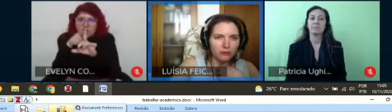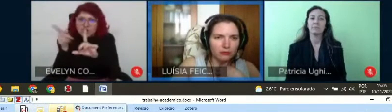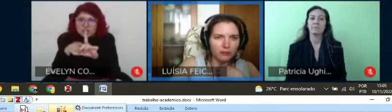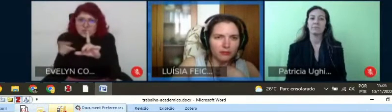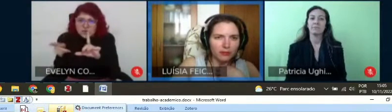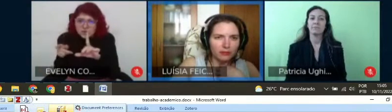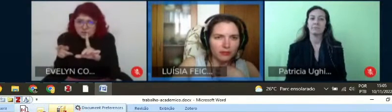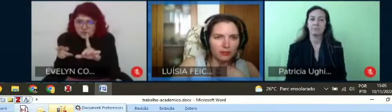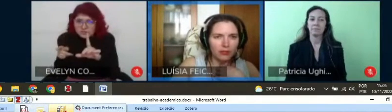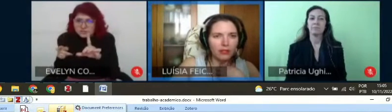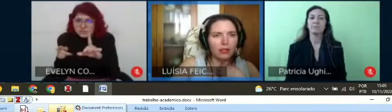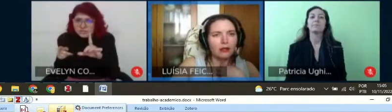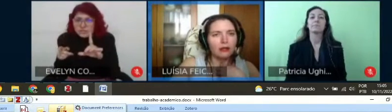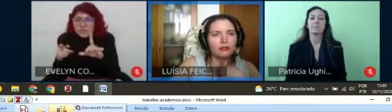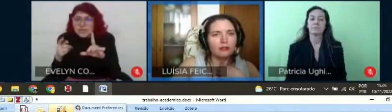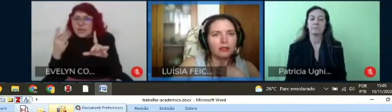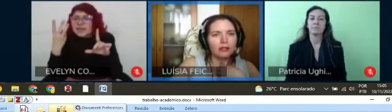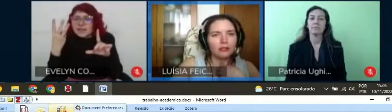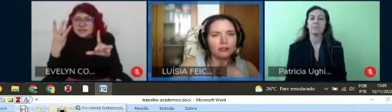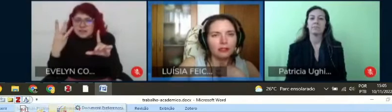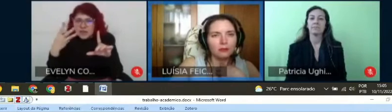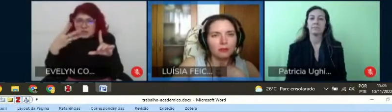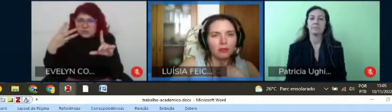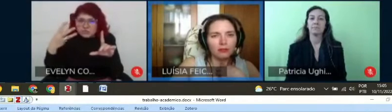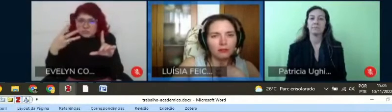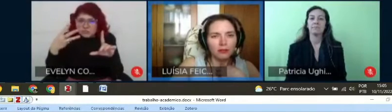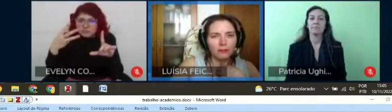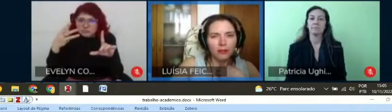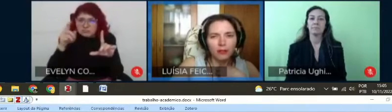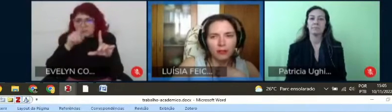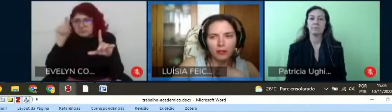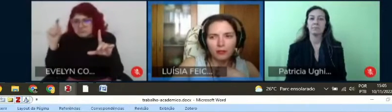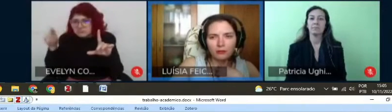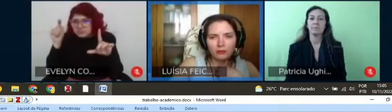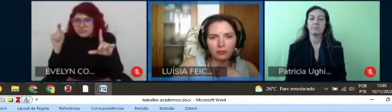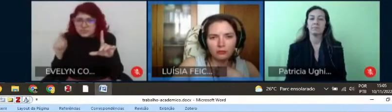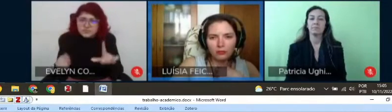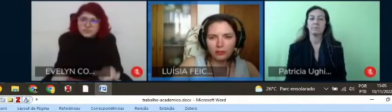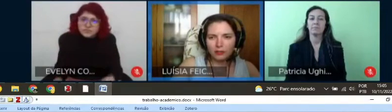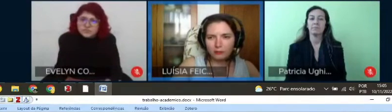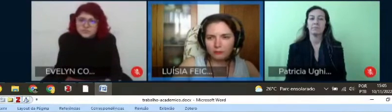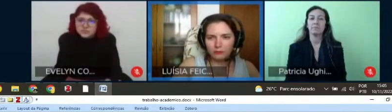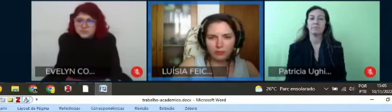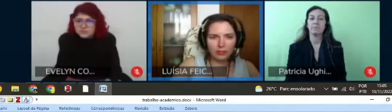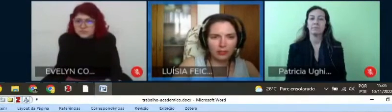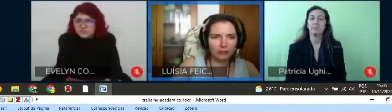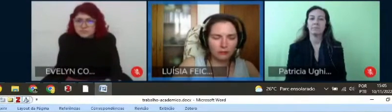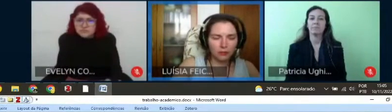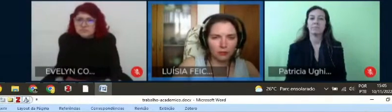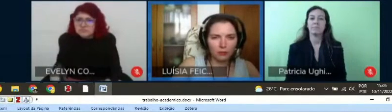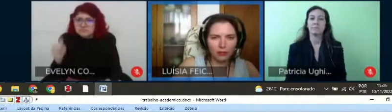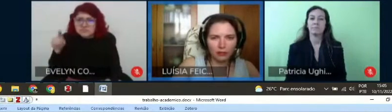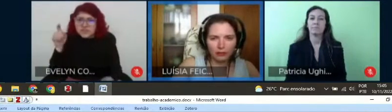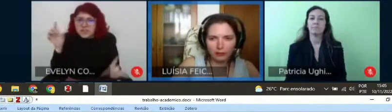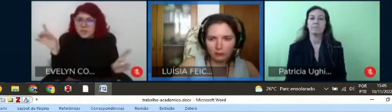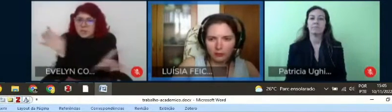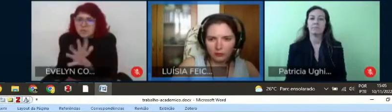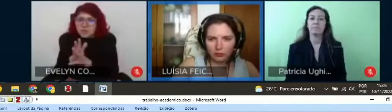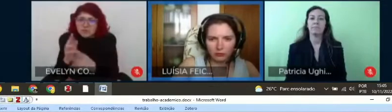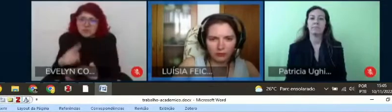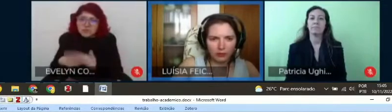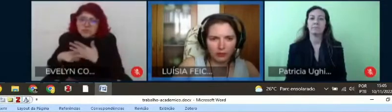botão, agora a gente vai usar esse terceiro aqui, que é adicionar e editar bibliografia. Eu só com um clique já está aqui, todo